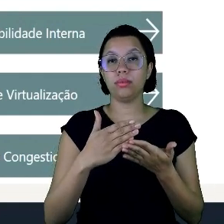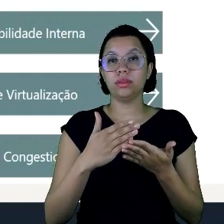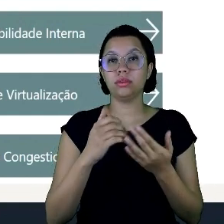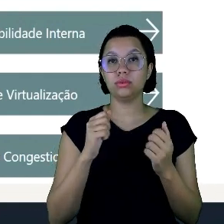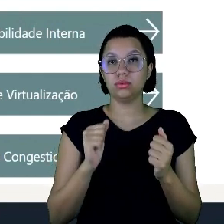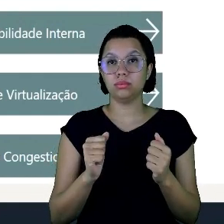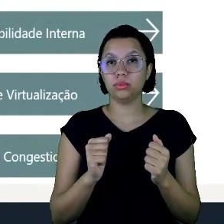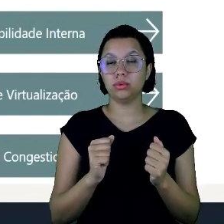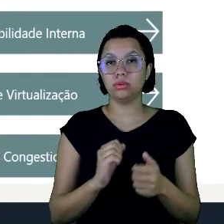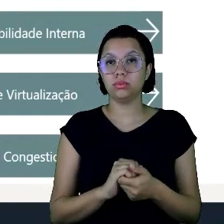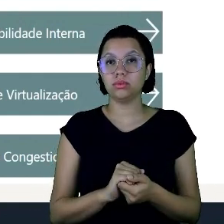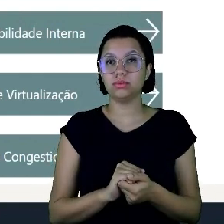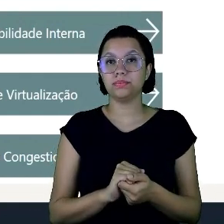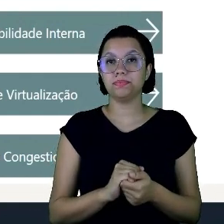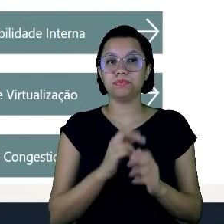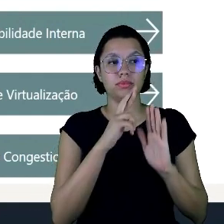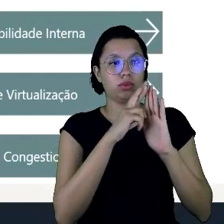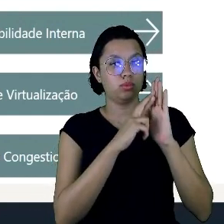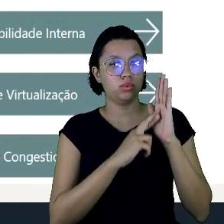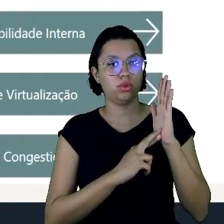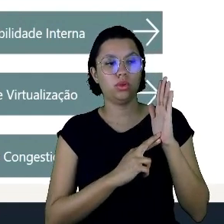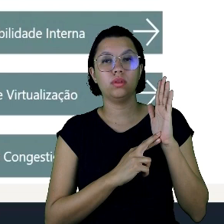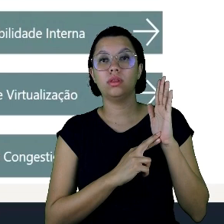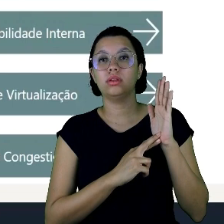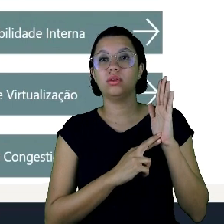partir dessa página inicial, nós podemos